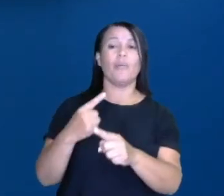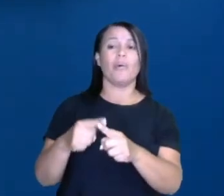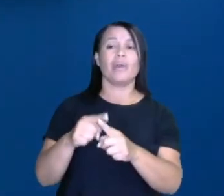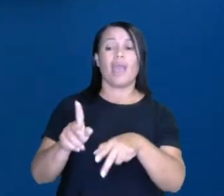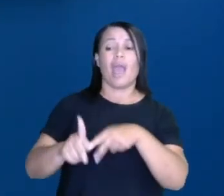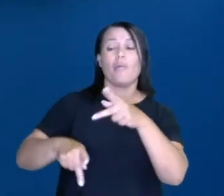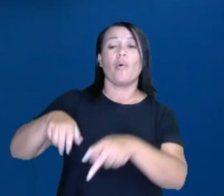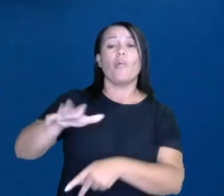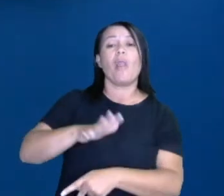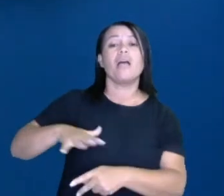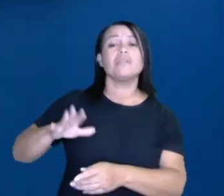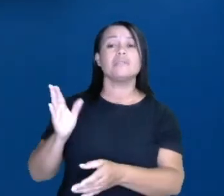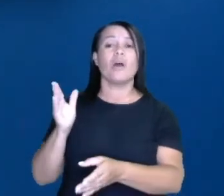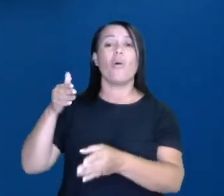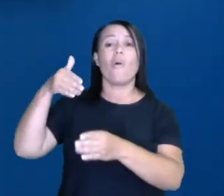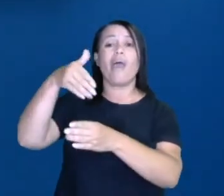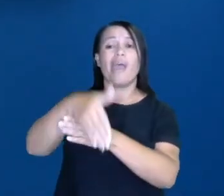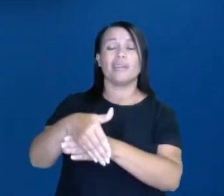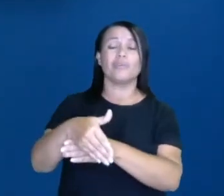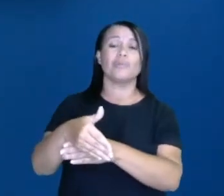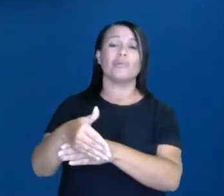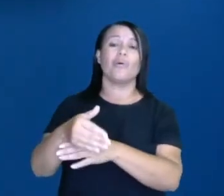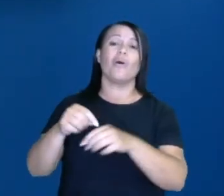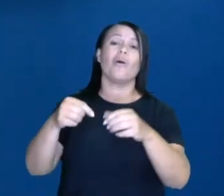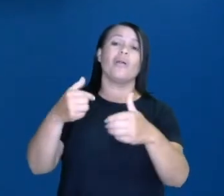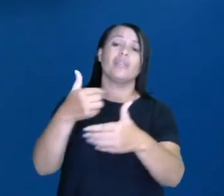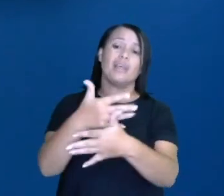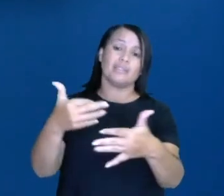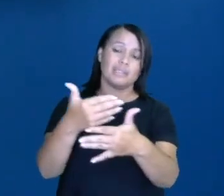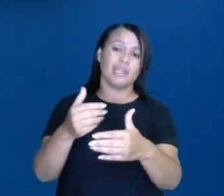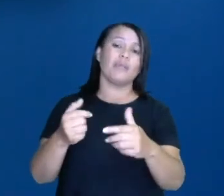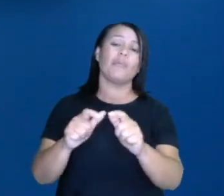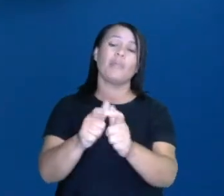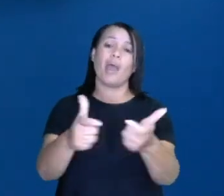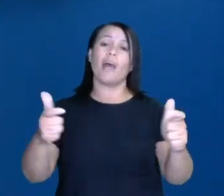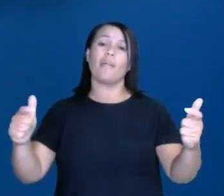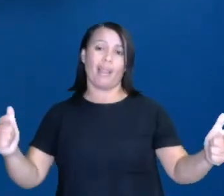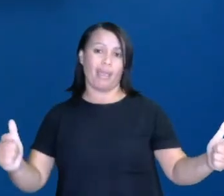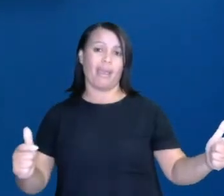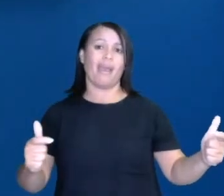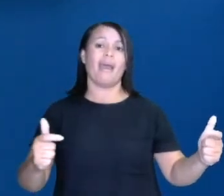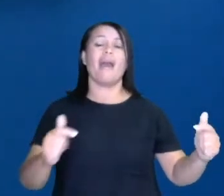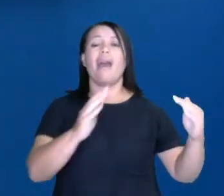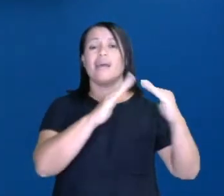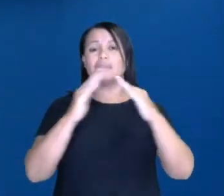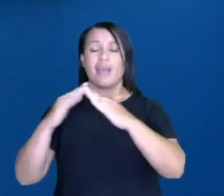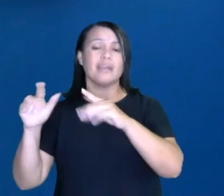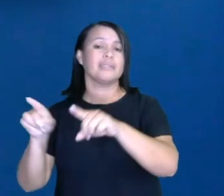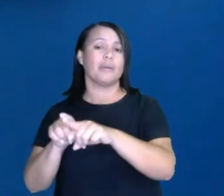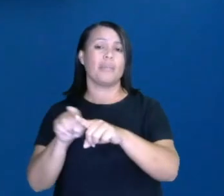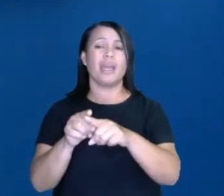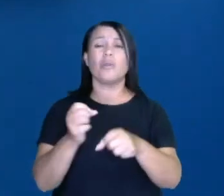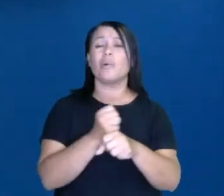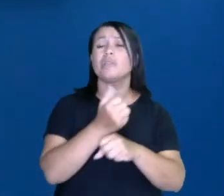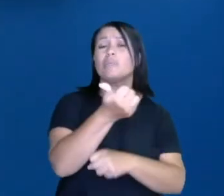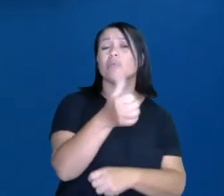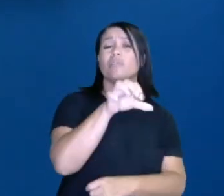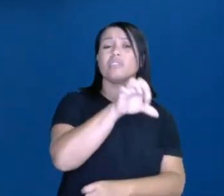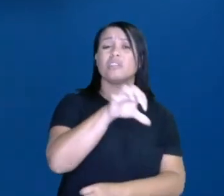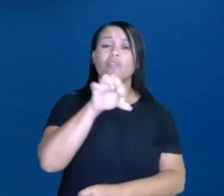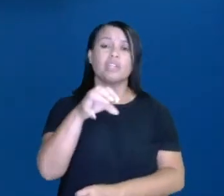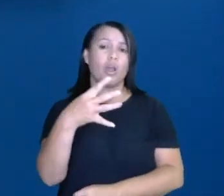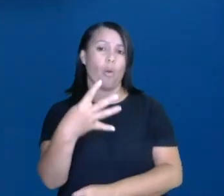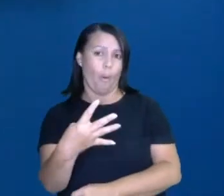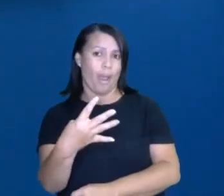população sentiu a necessidade de desmatar para poder ampliar os centros urbanos. Em 1994,